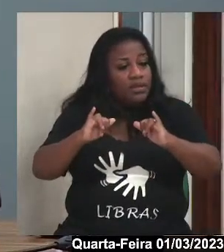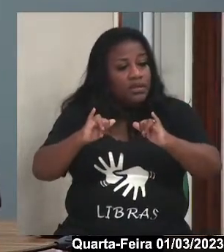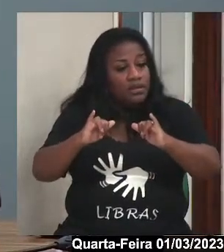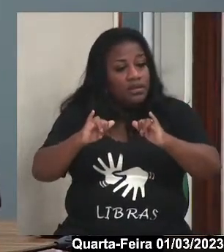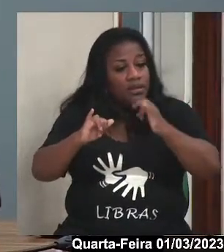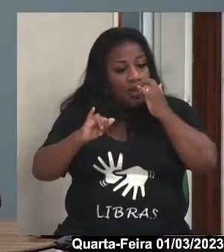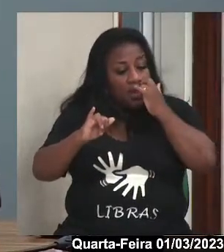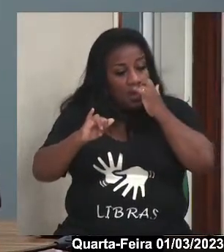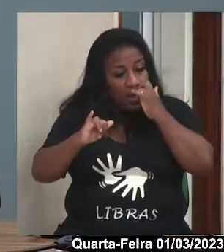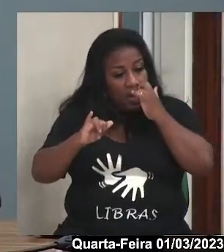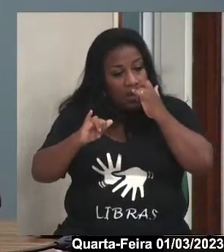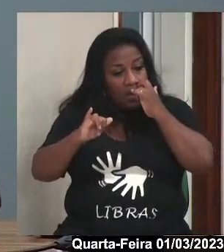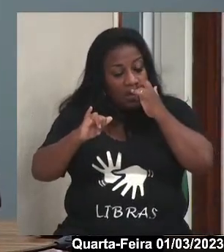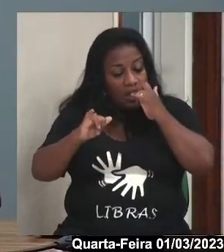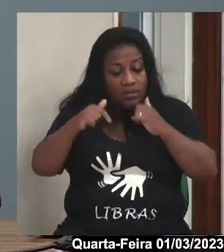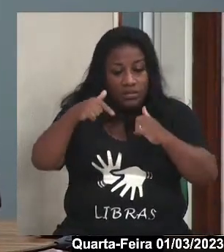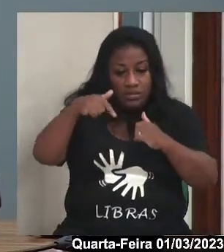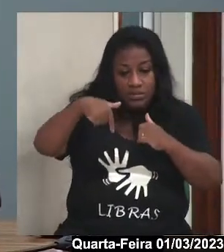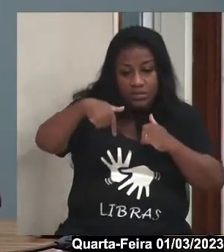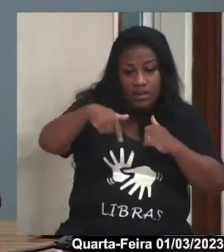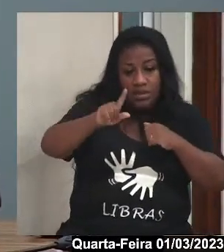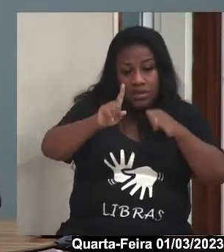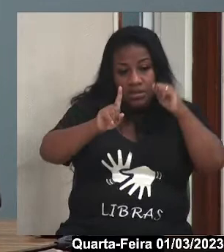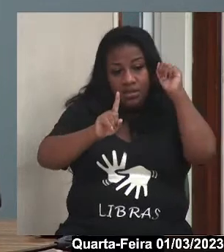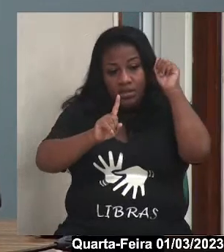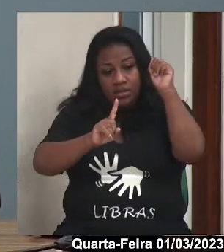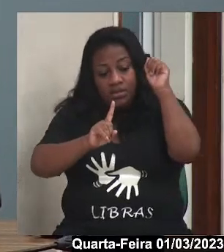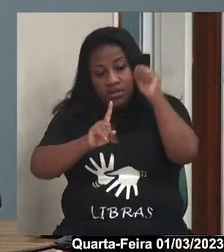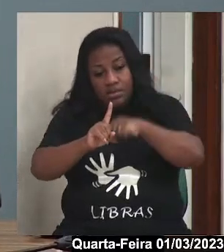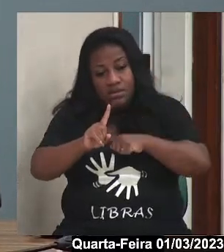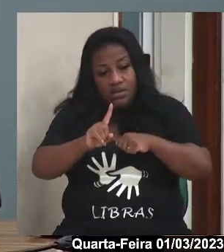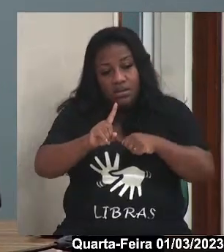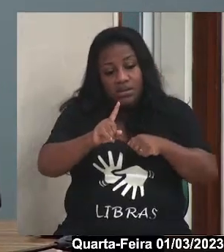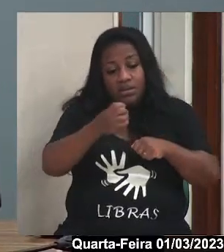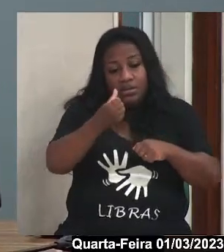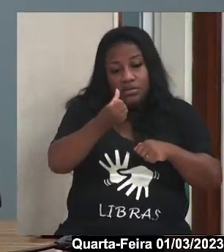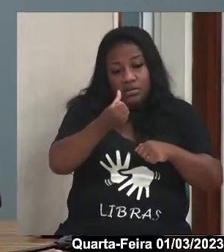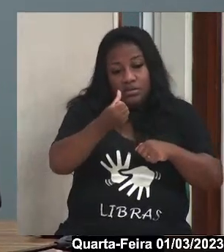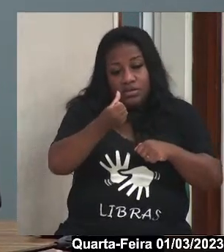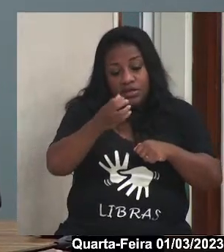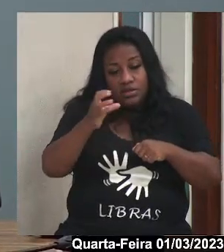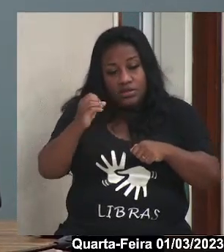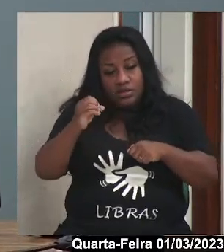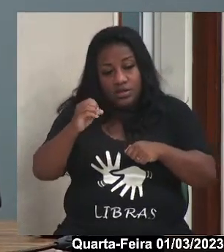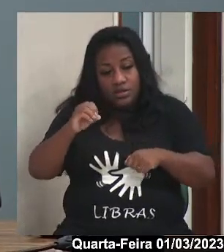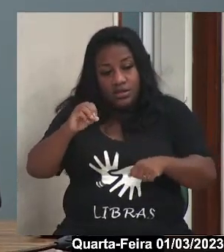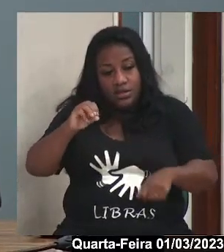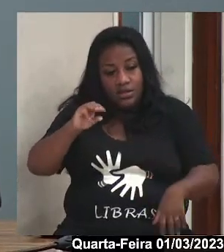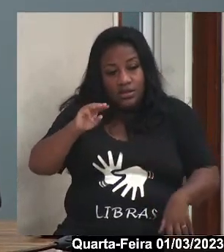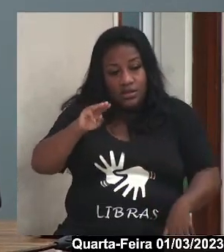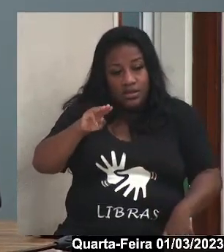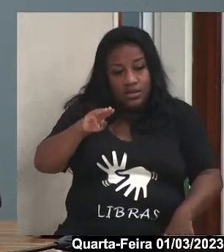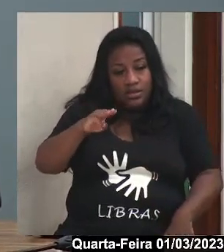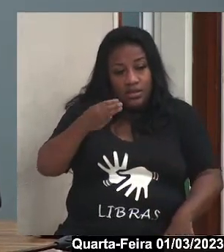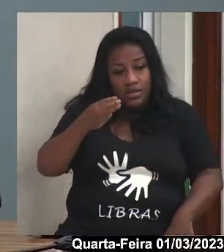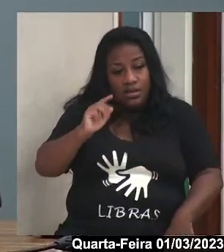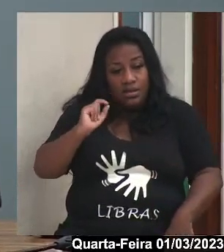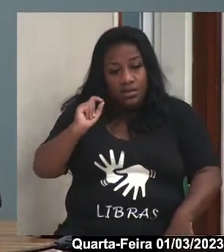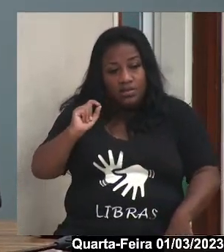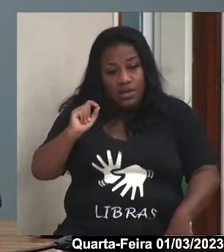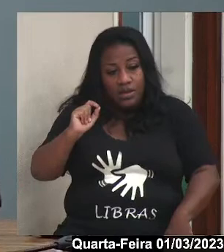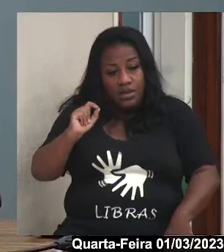fala de recurso na saúde, em 7 meses, a empresa que está saindo recebeu 60 milhões. O que